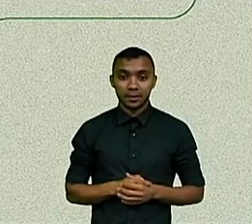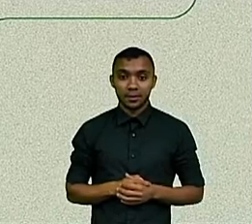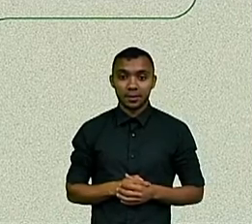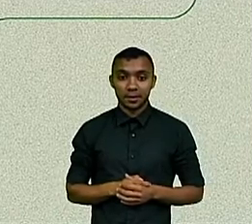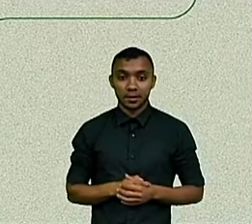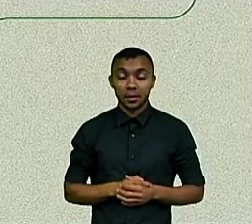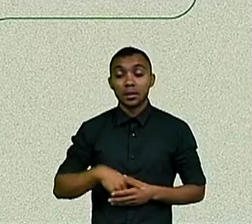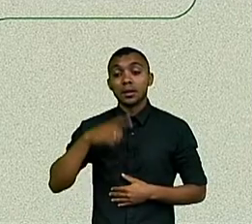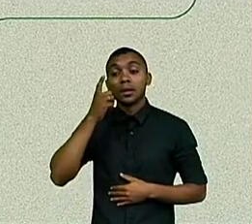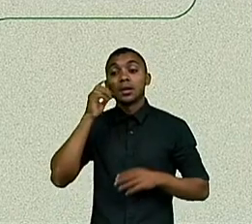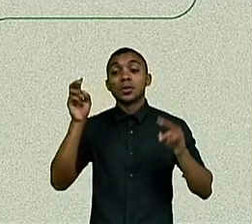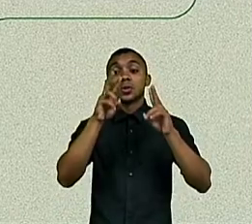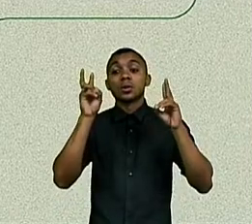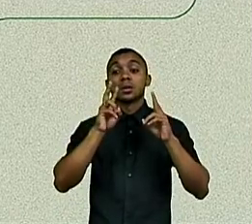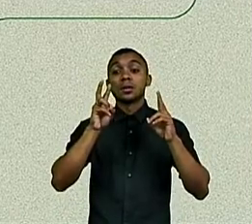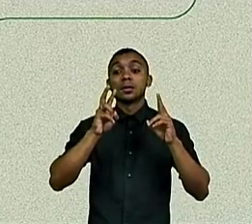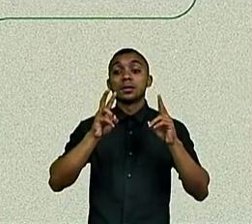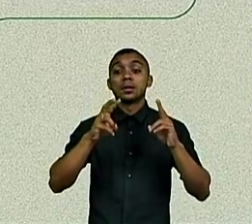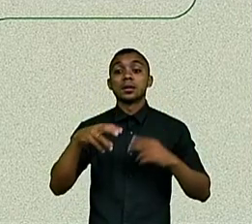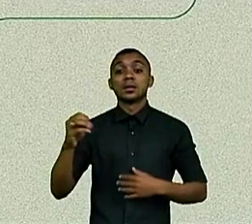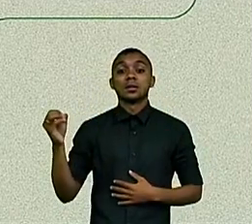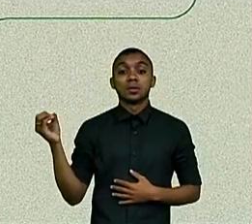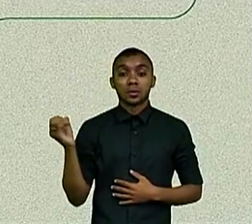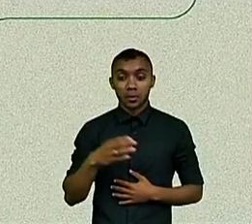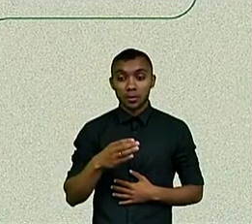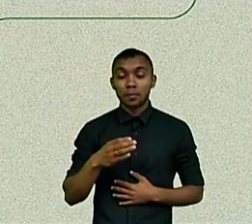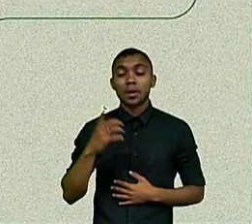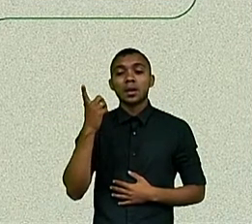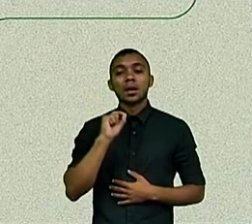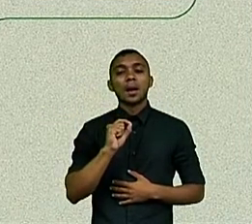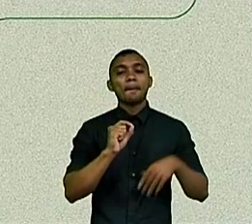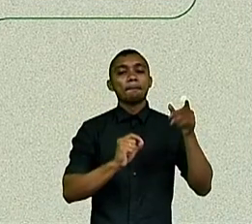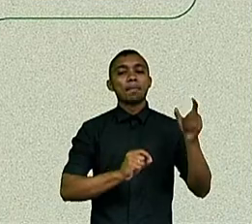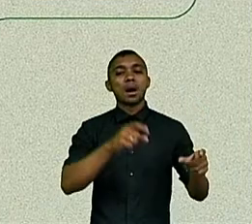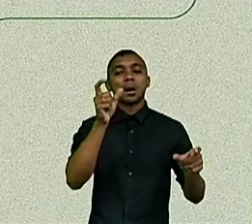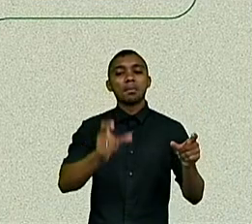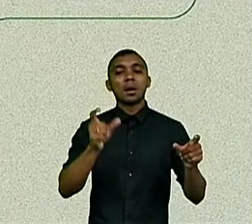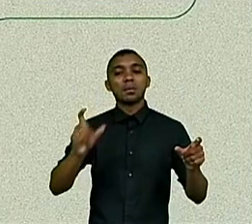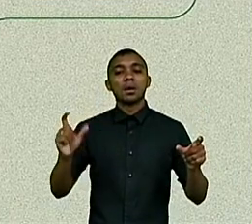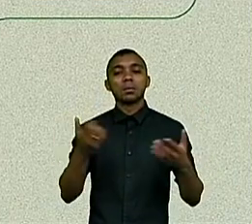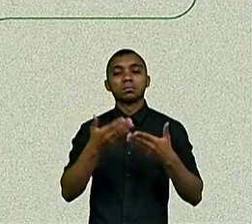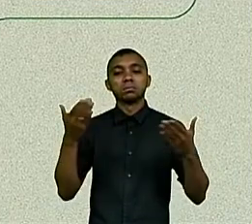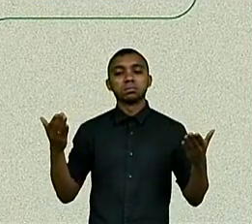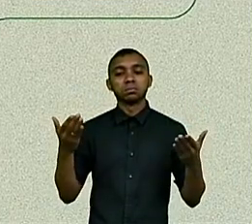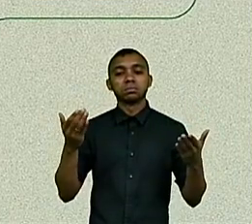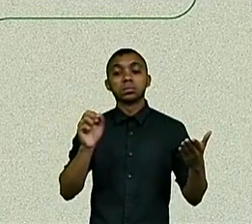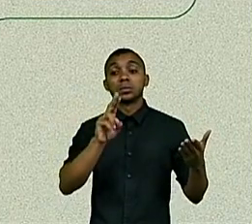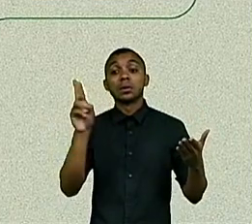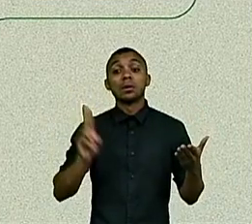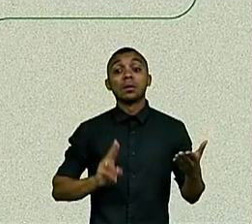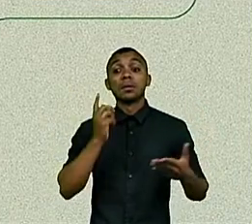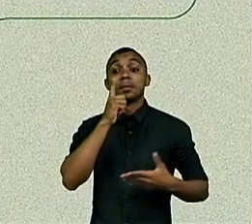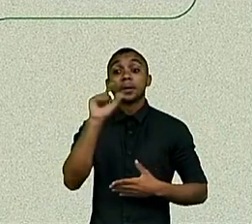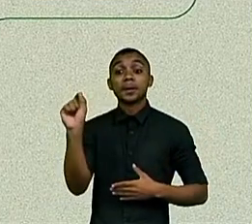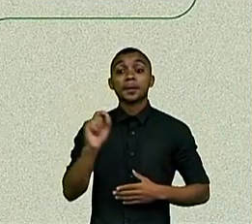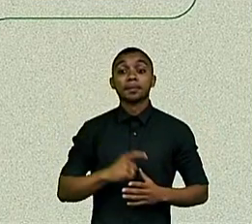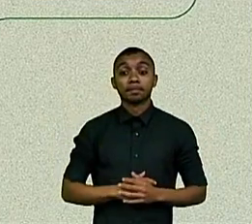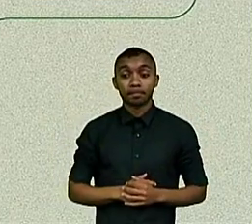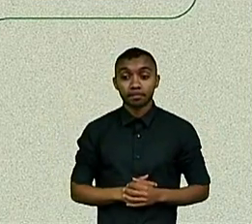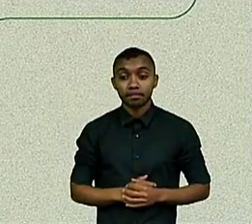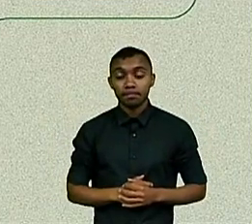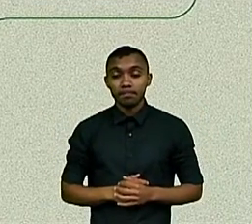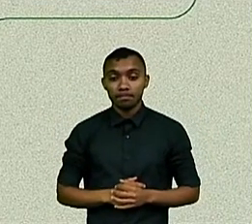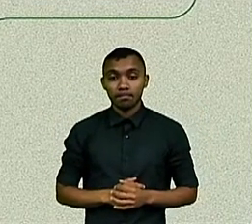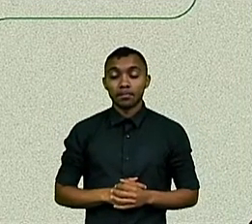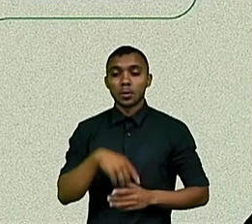mundo quem eram os pensadores iluministas Como o próprio nome já sucinta né pensadores